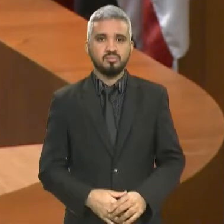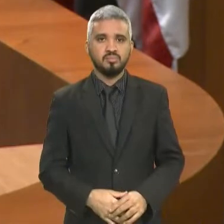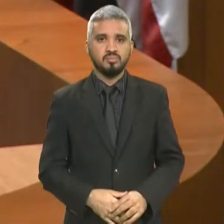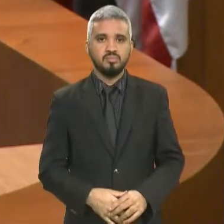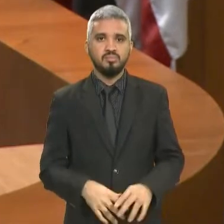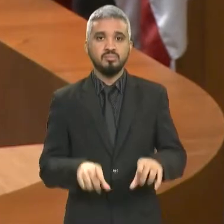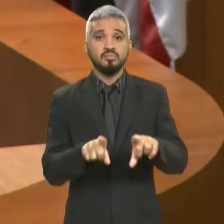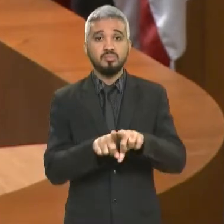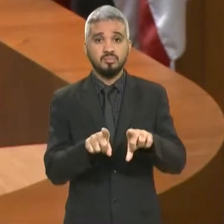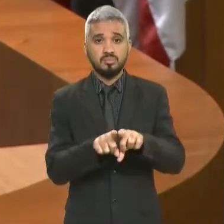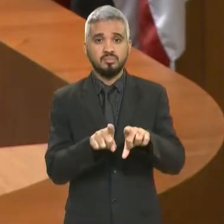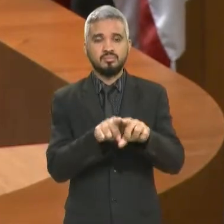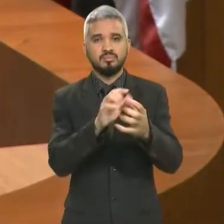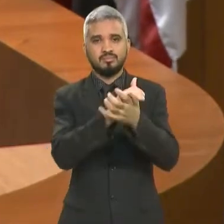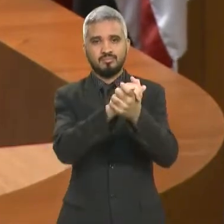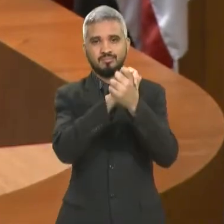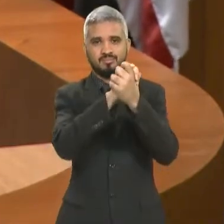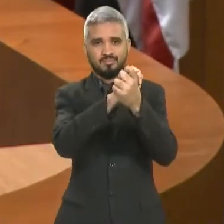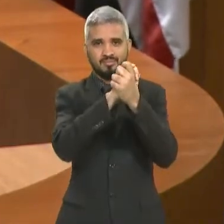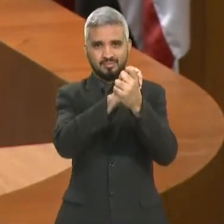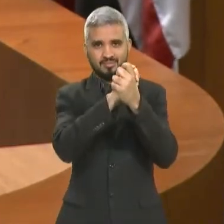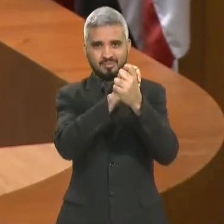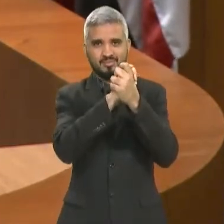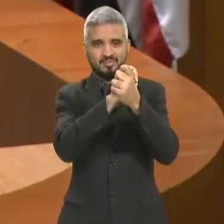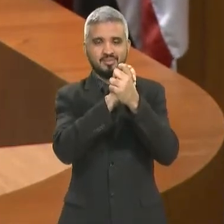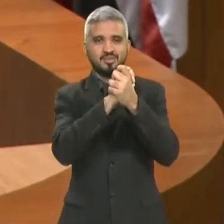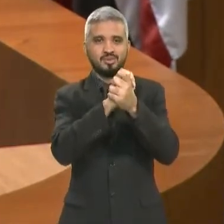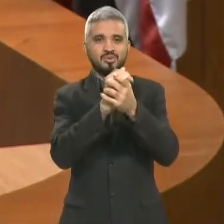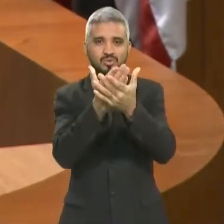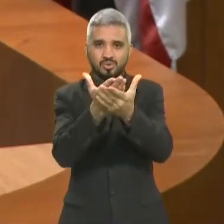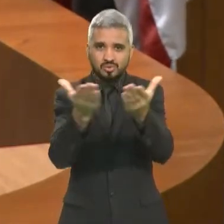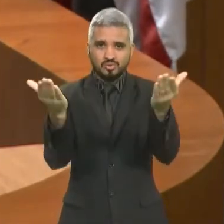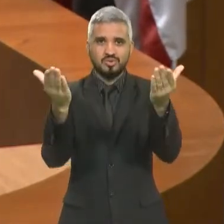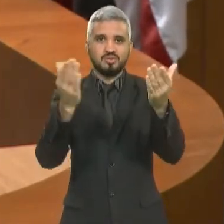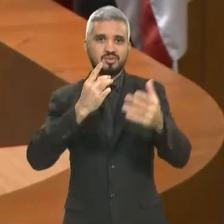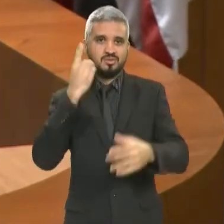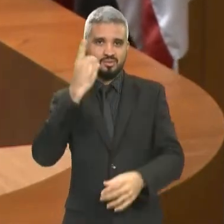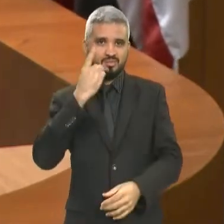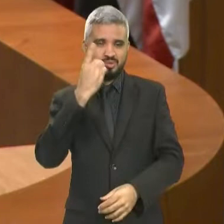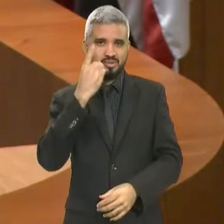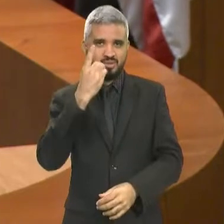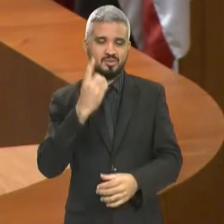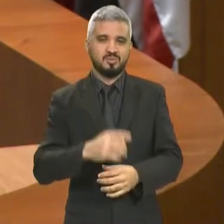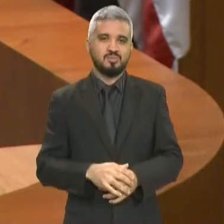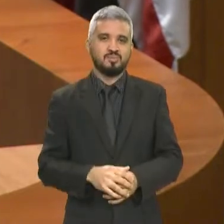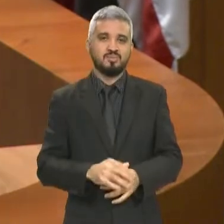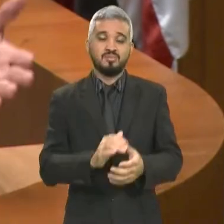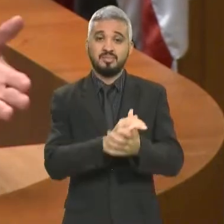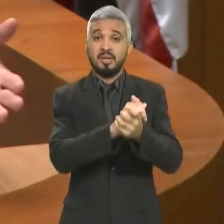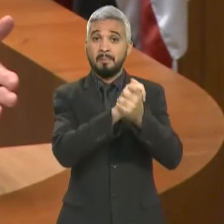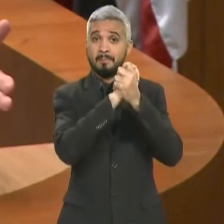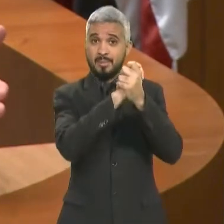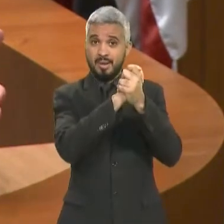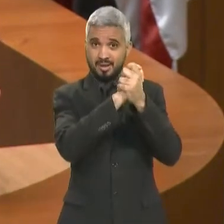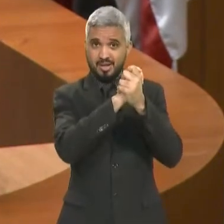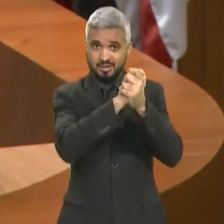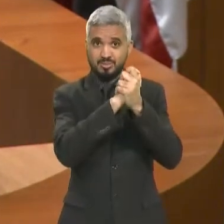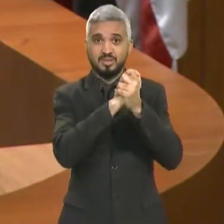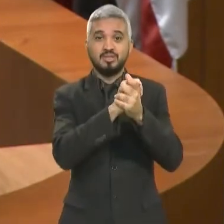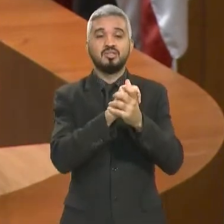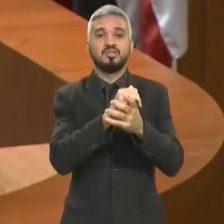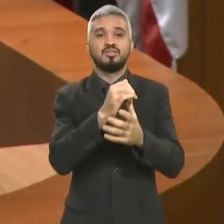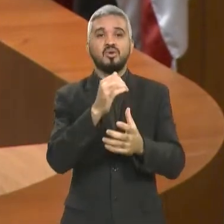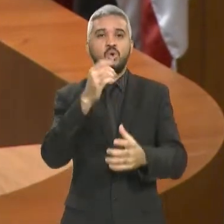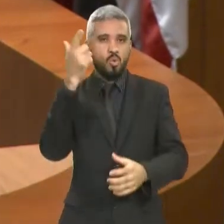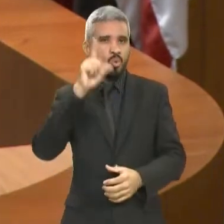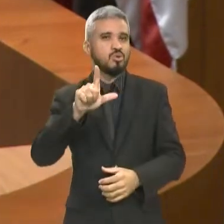ainda a todos os colegas deputados. Parabenizo àqueles que venceram as eleições, que